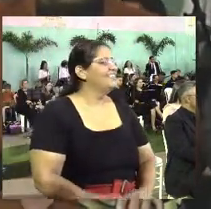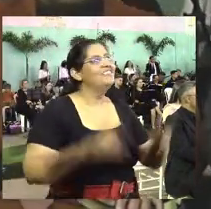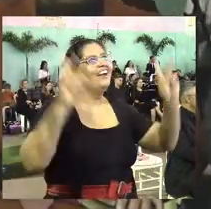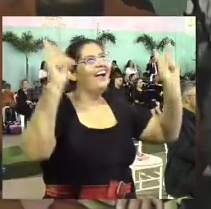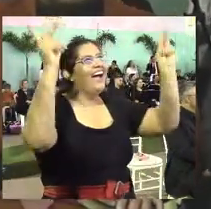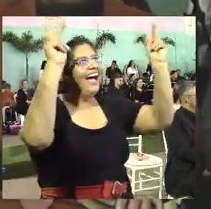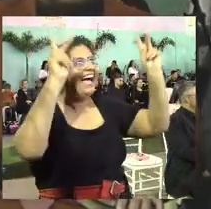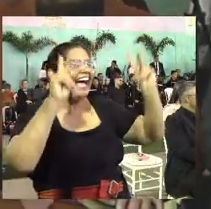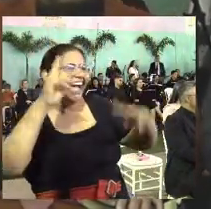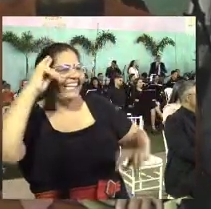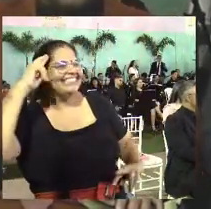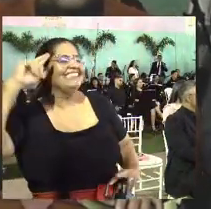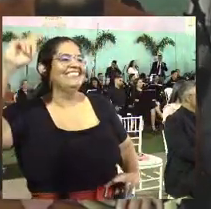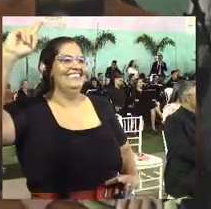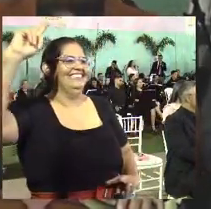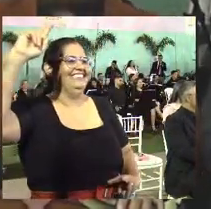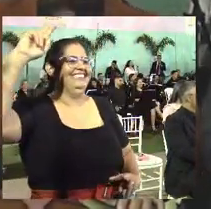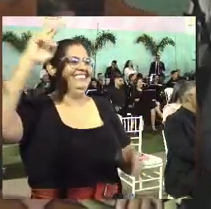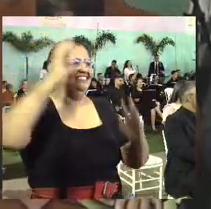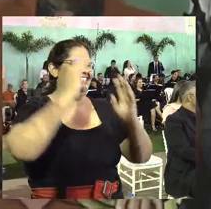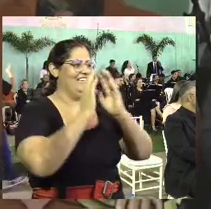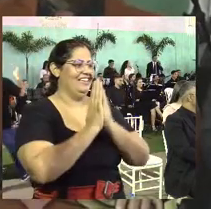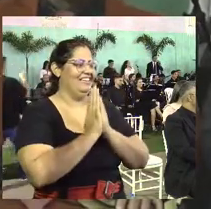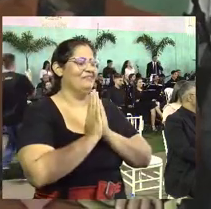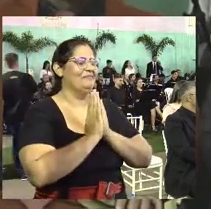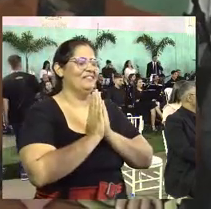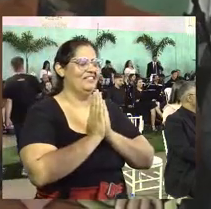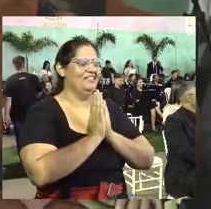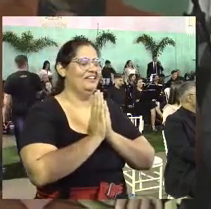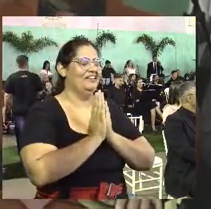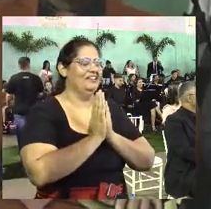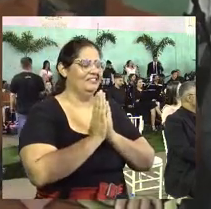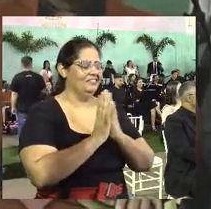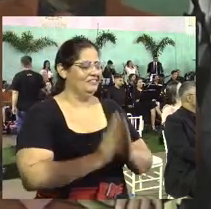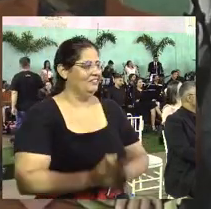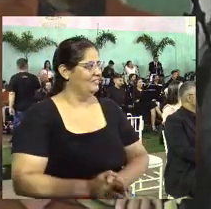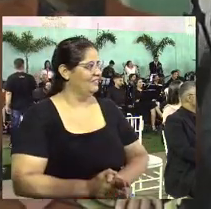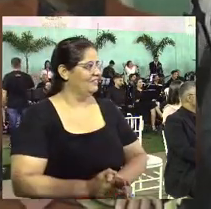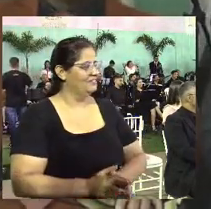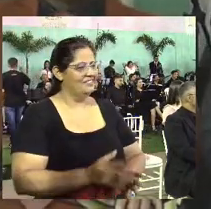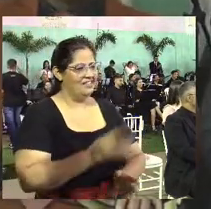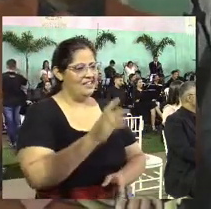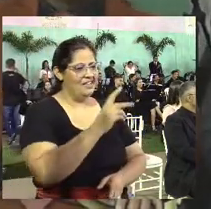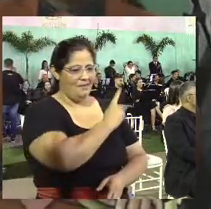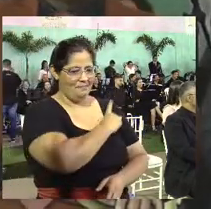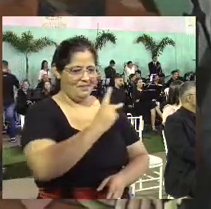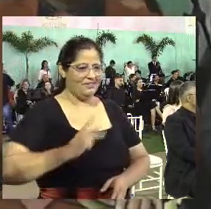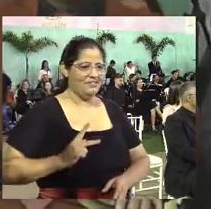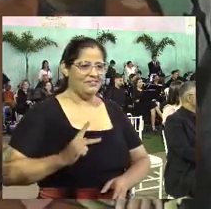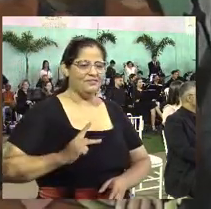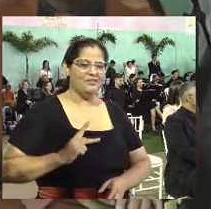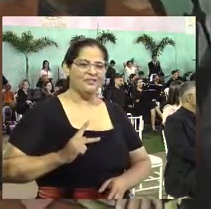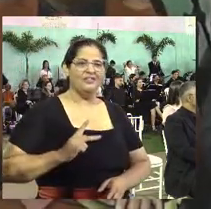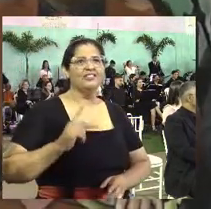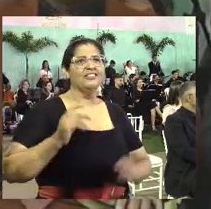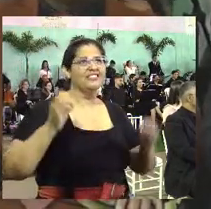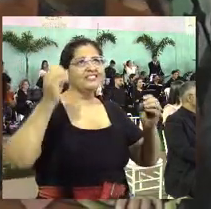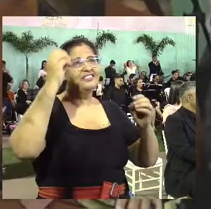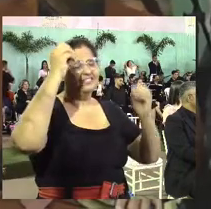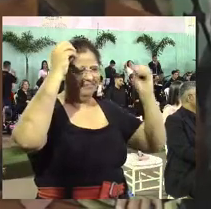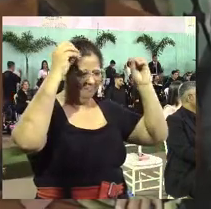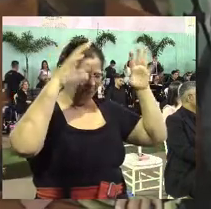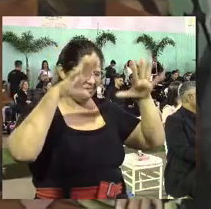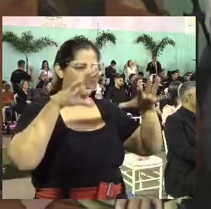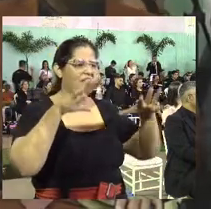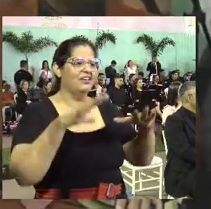a paz do Senhor Amém irmãos Pastor André é uma benção Pastor André é um